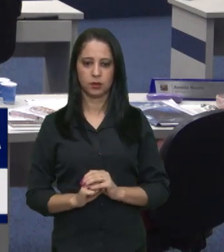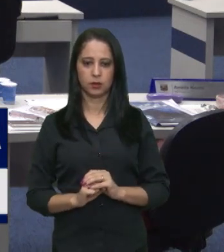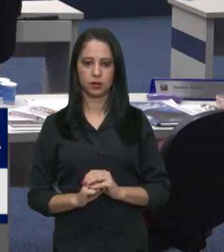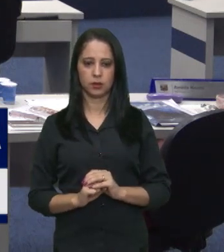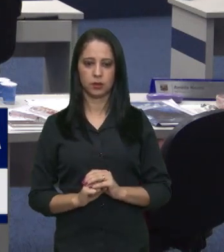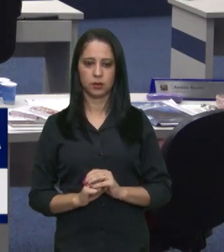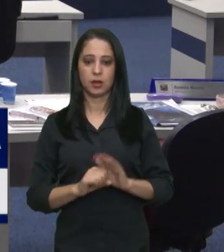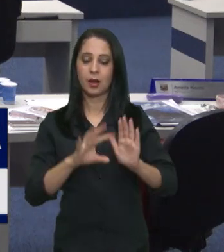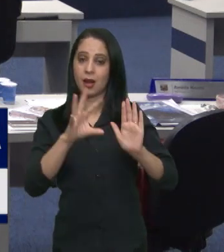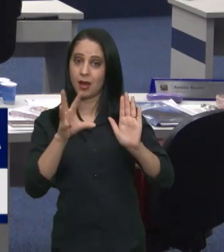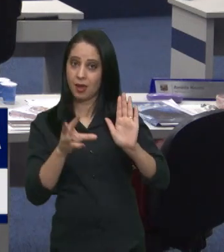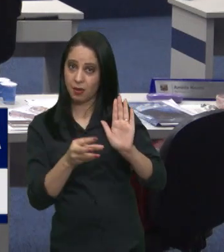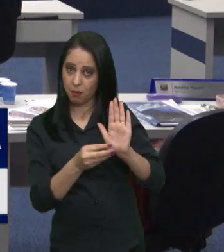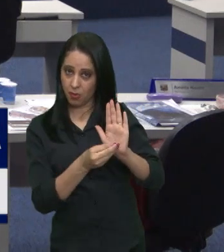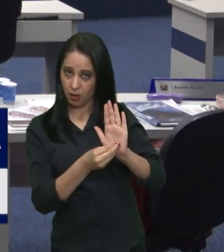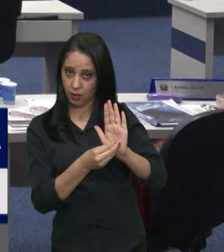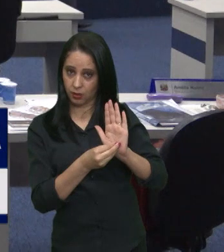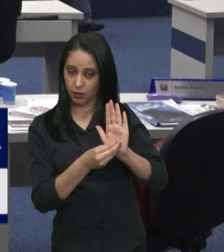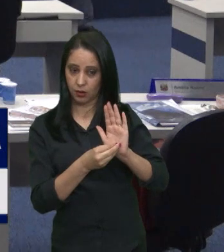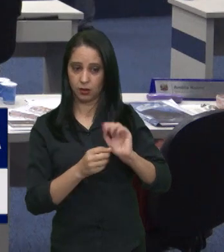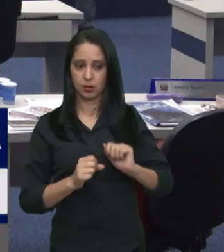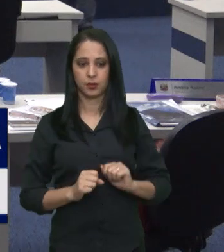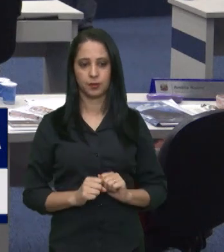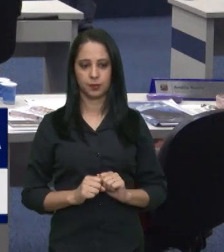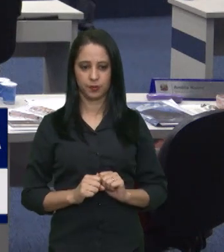é emenda ao projeto,